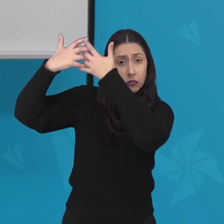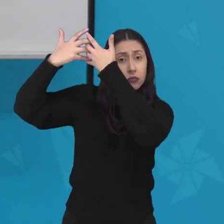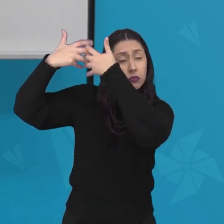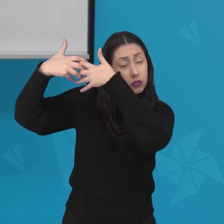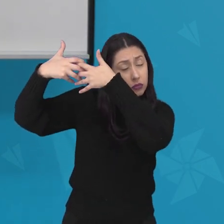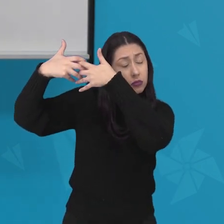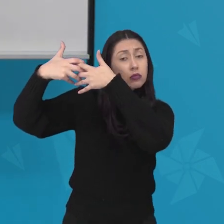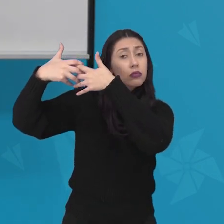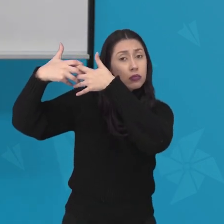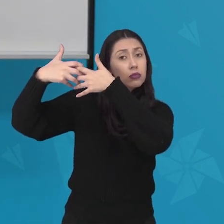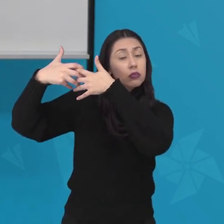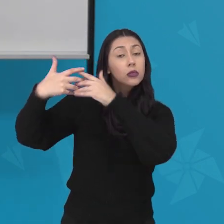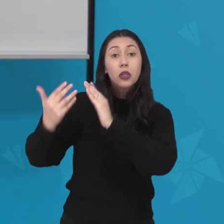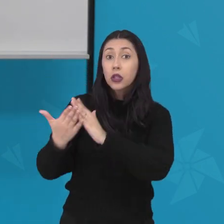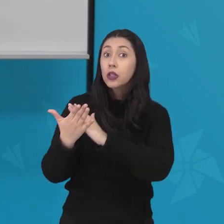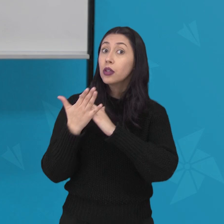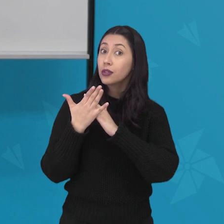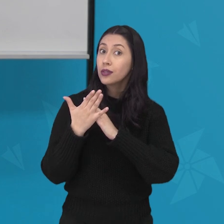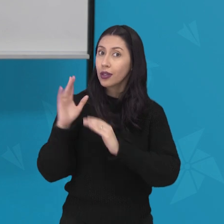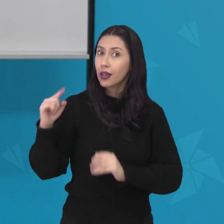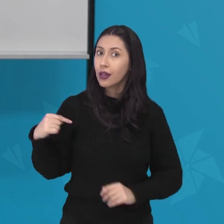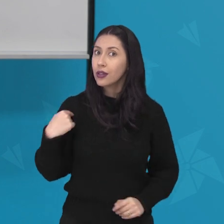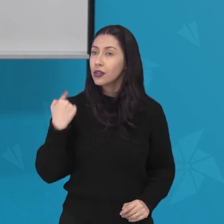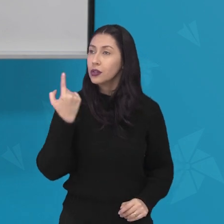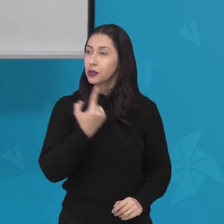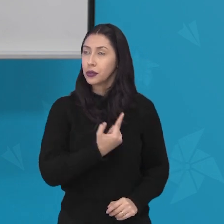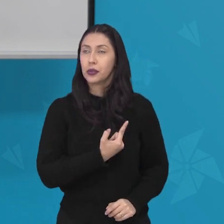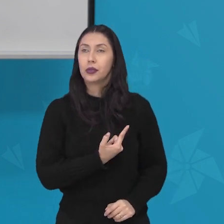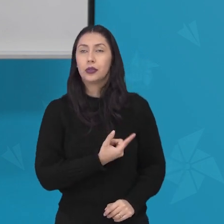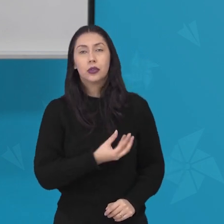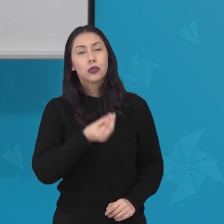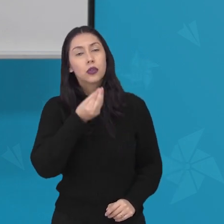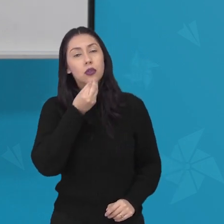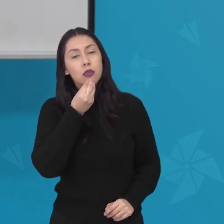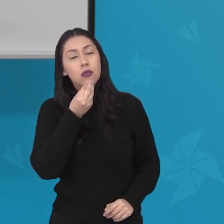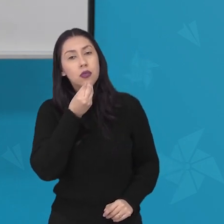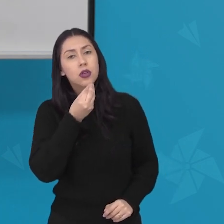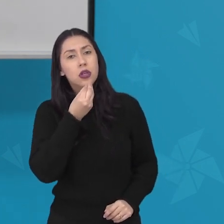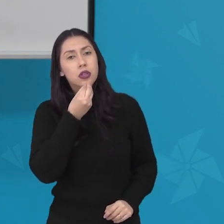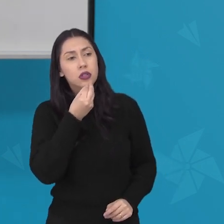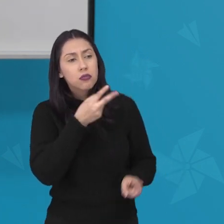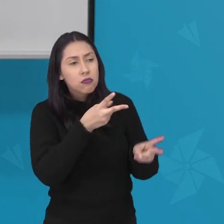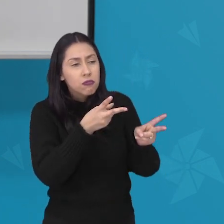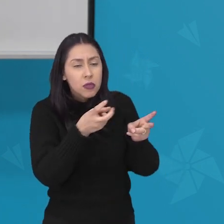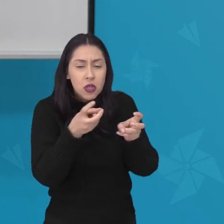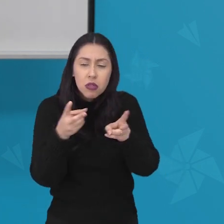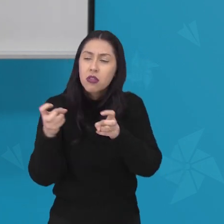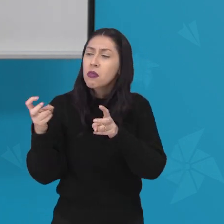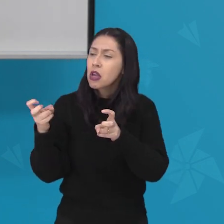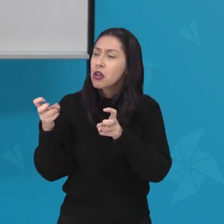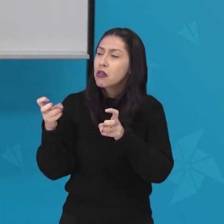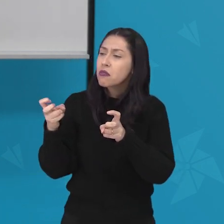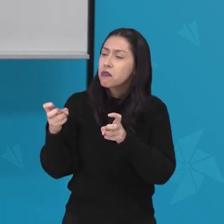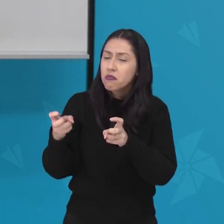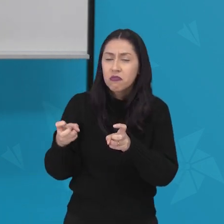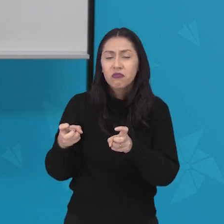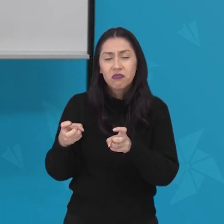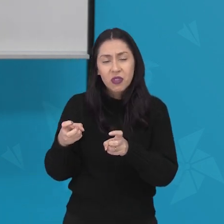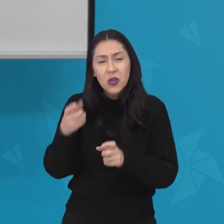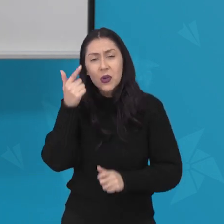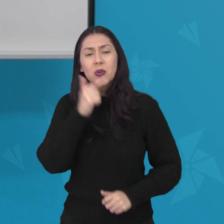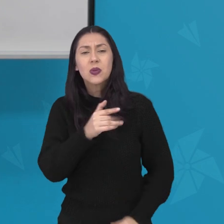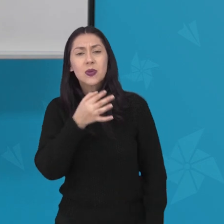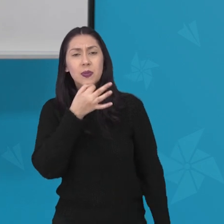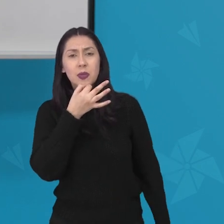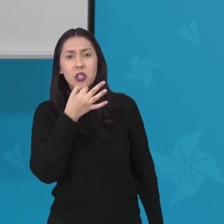que faria com que a gente tivesse uma possibilidade de chegar a alguma coisa que nós chamamos de verdade.